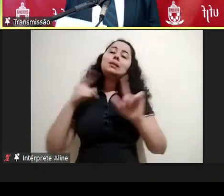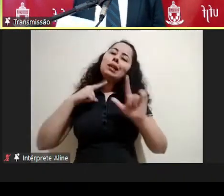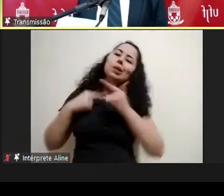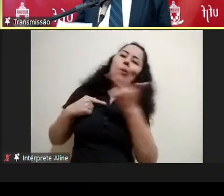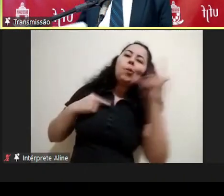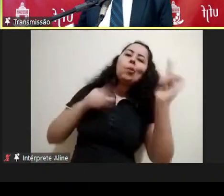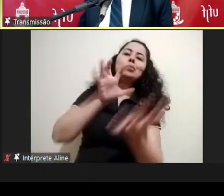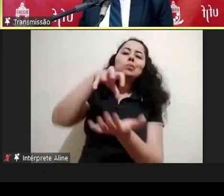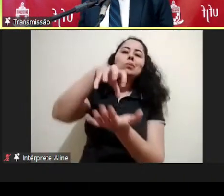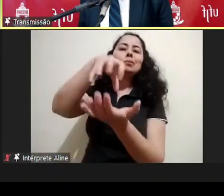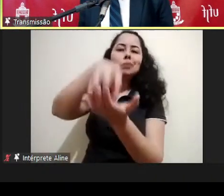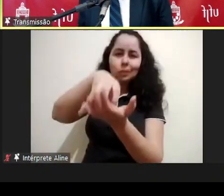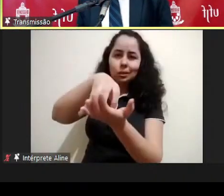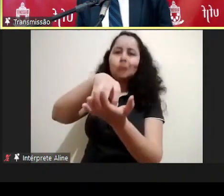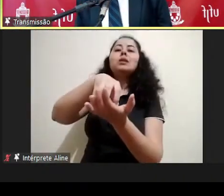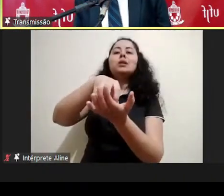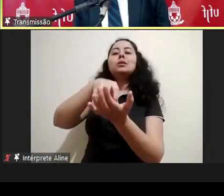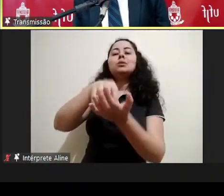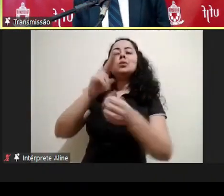país.